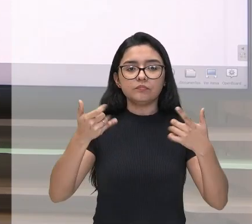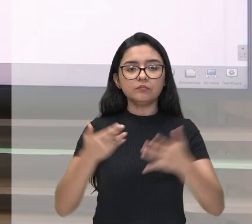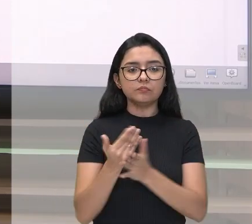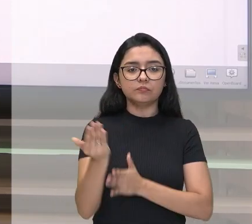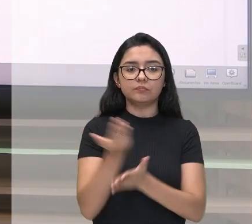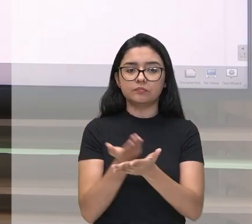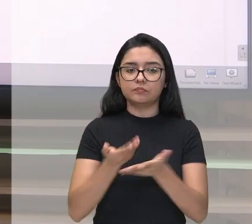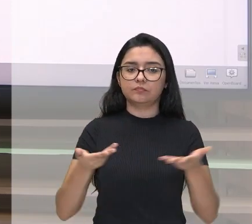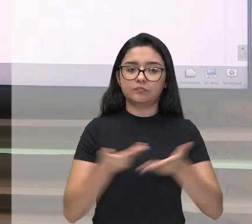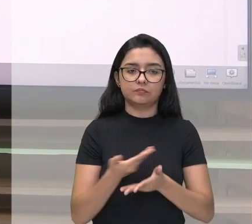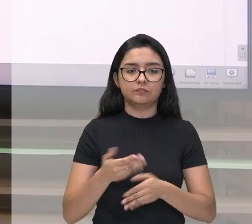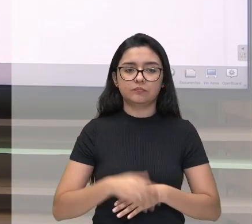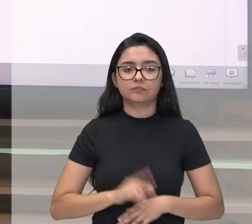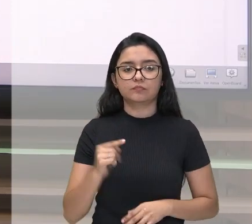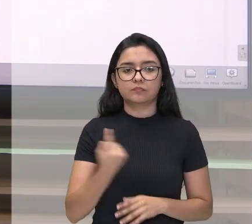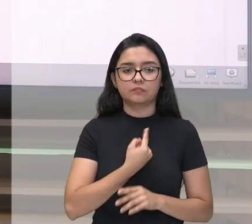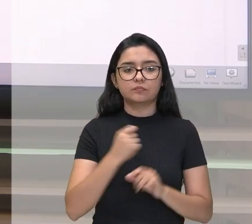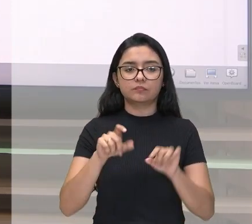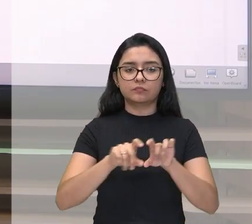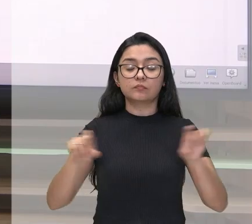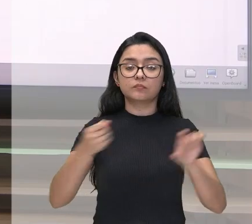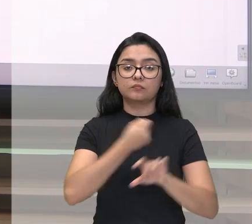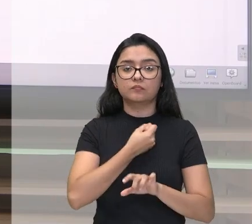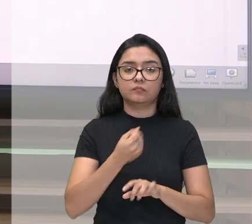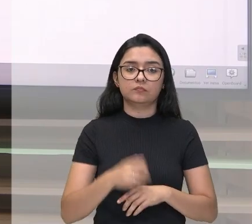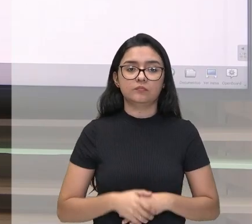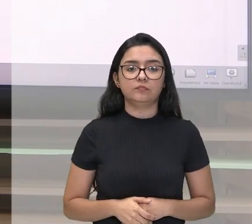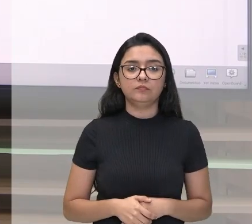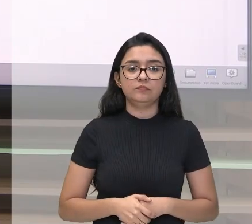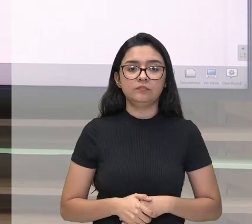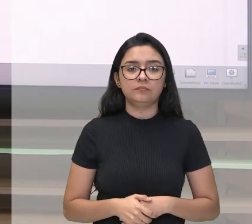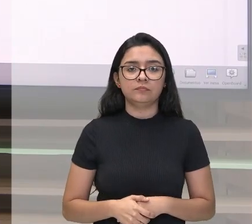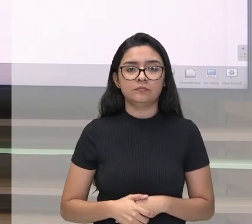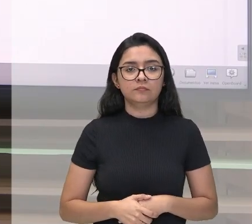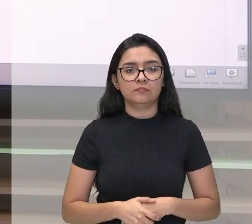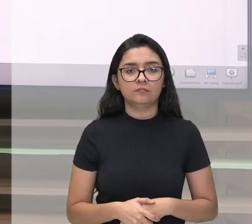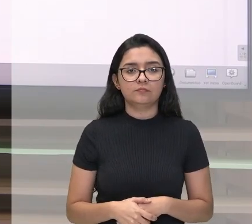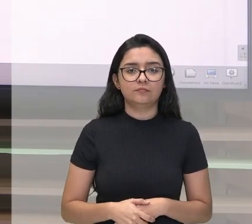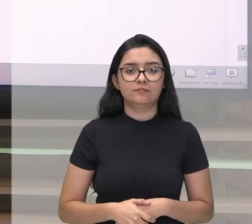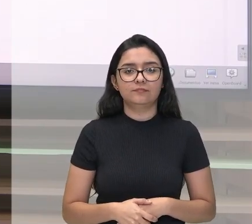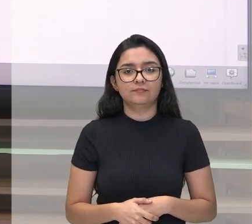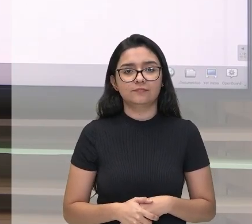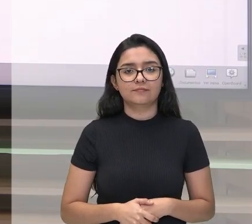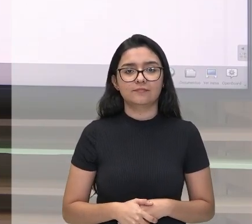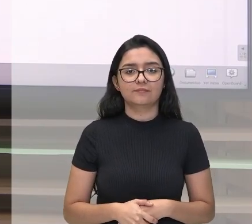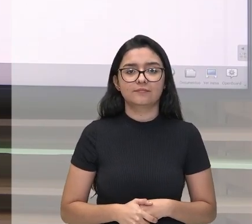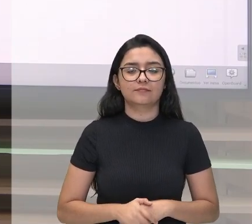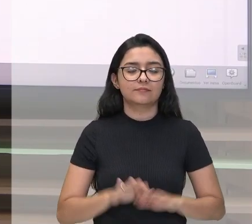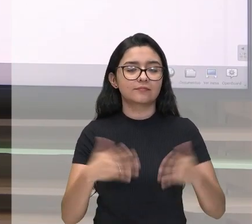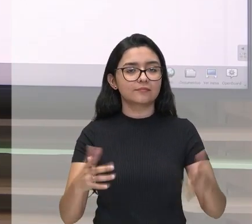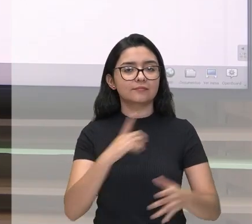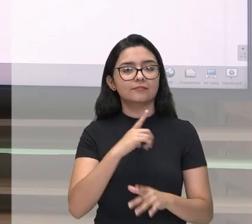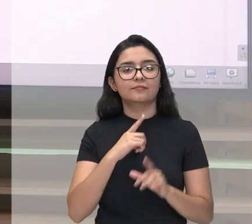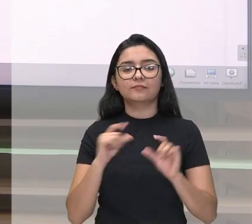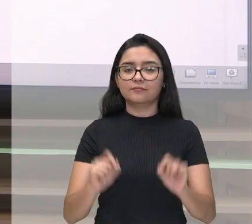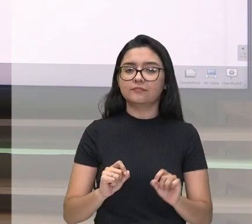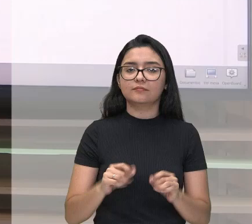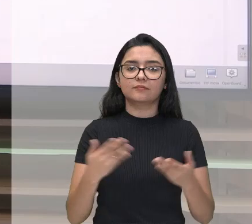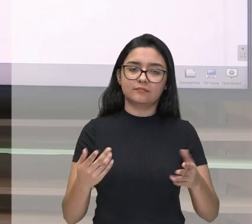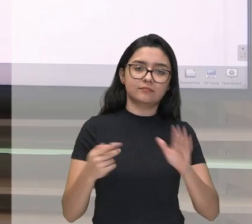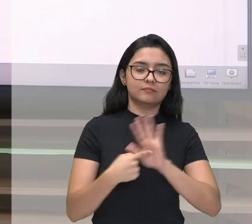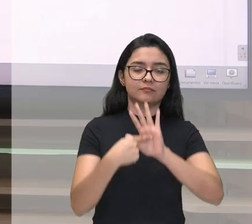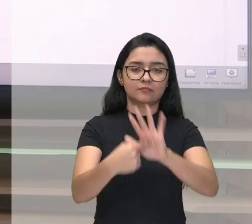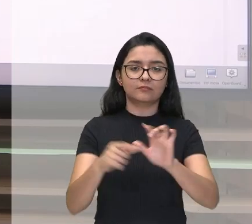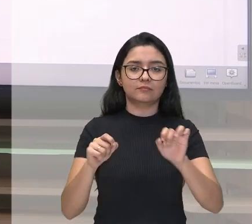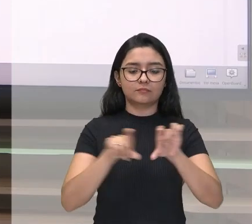nossa aula de uma expressão numérica de uma fórmula mágica, porque ela realmente traduz aí uma situação, um problema, ela nos dá a